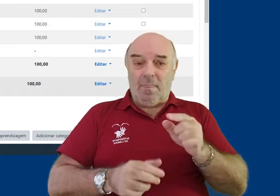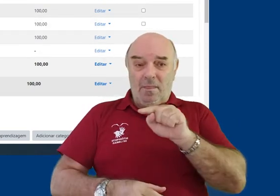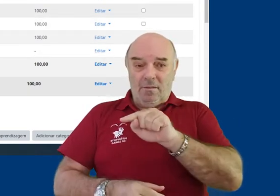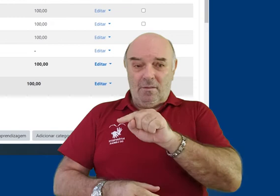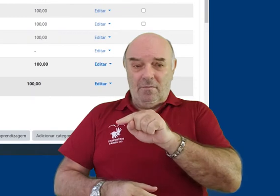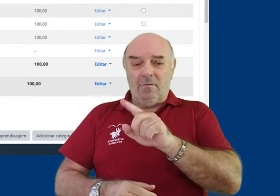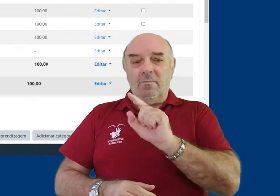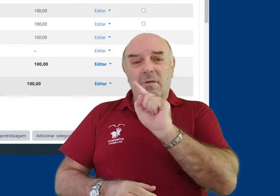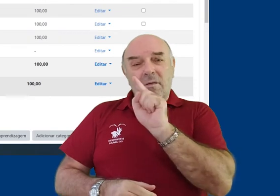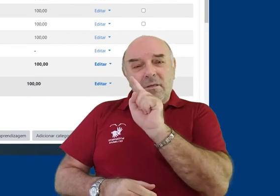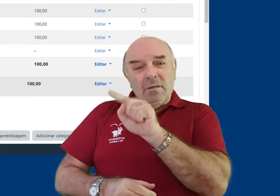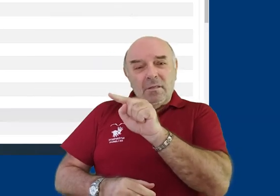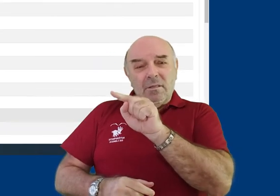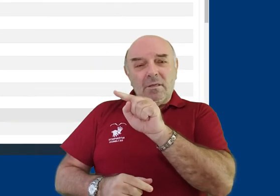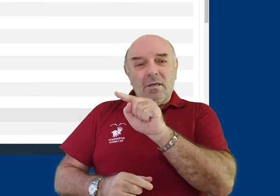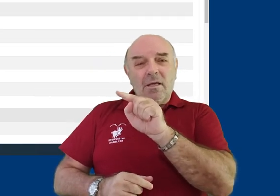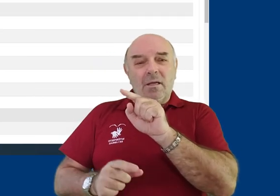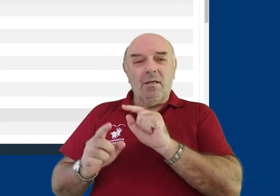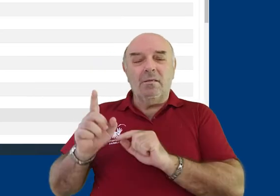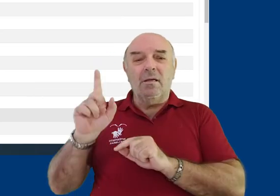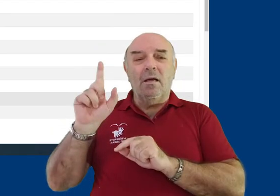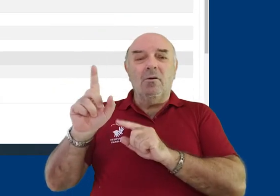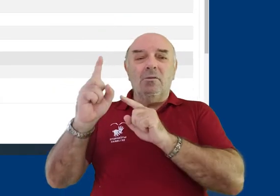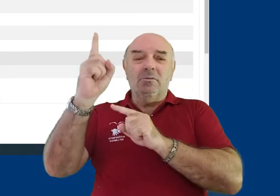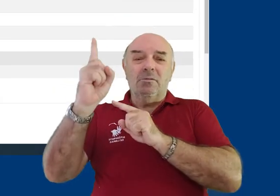Podemos clicar sobre o botão Mover